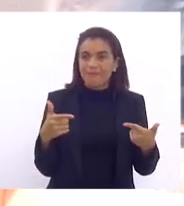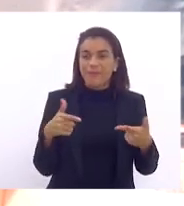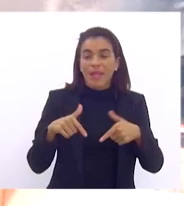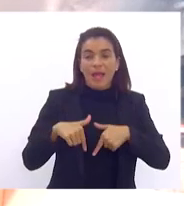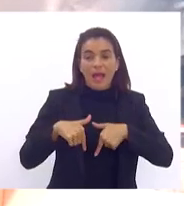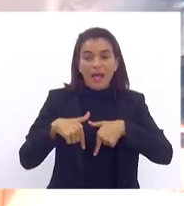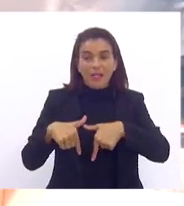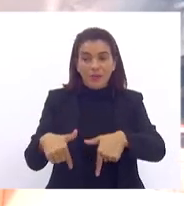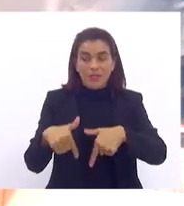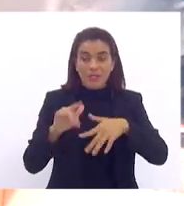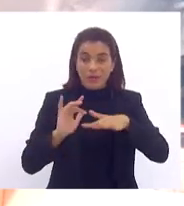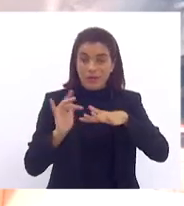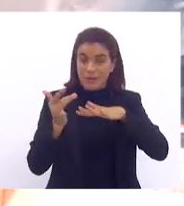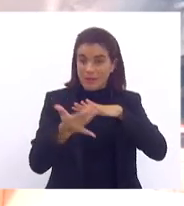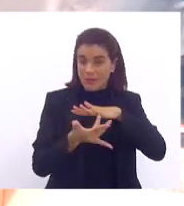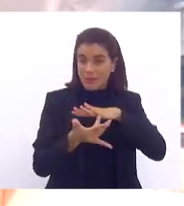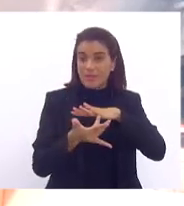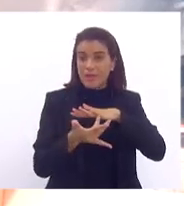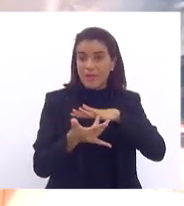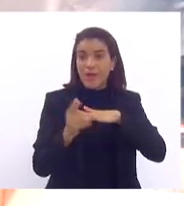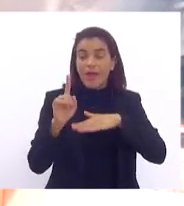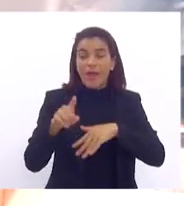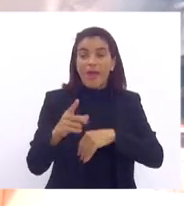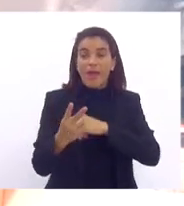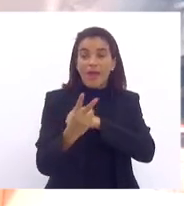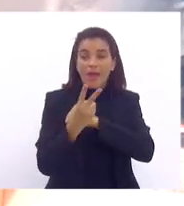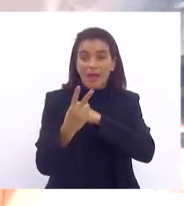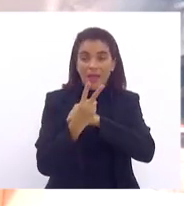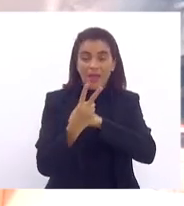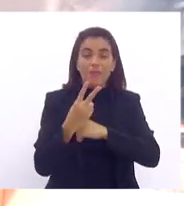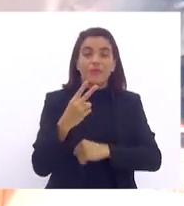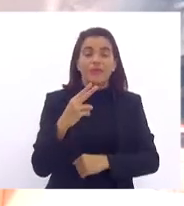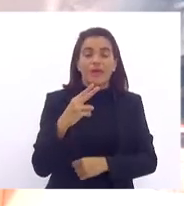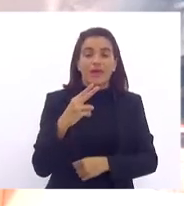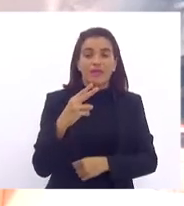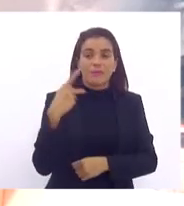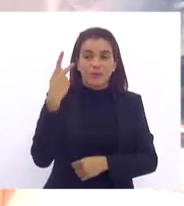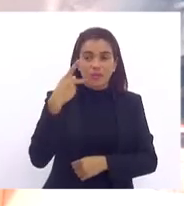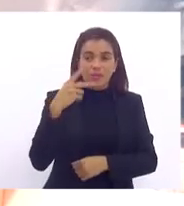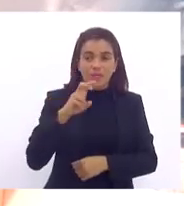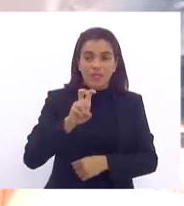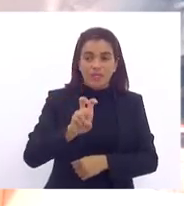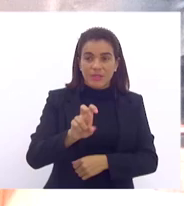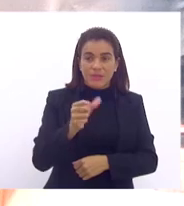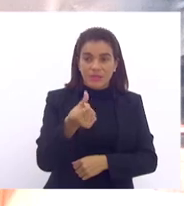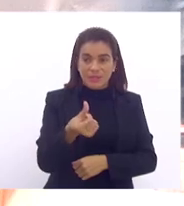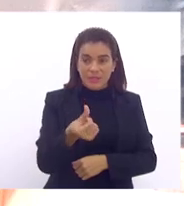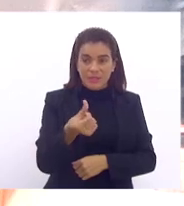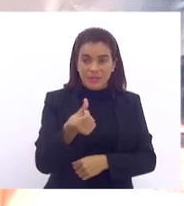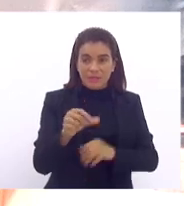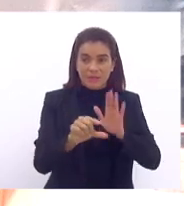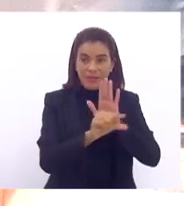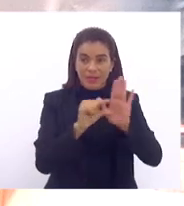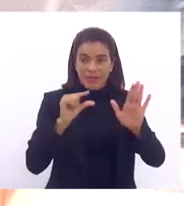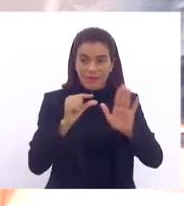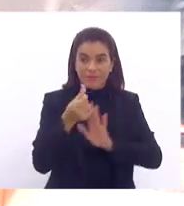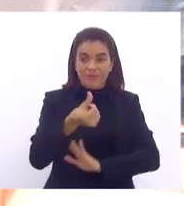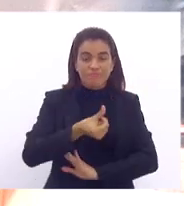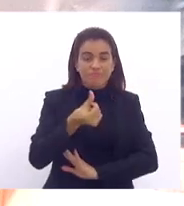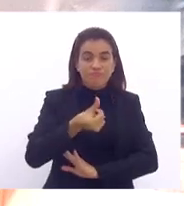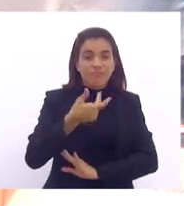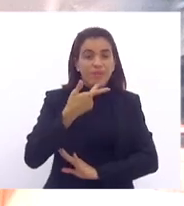atuação em redes sociais é imunidade do artigo 53 parágrafo 6to da constituição que